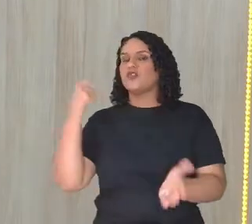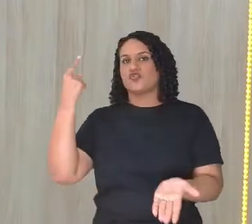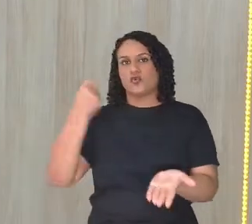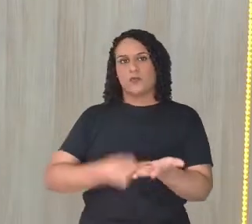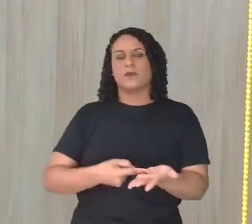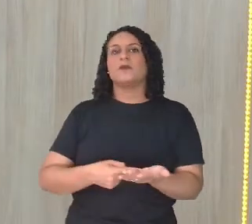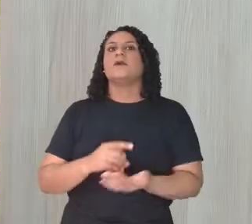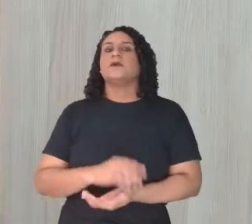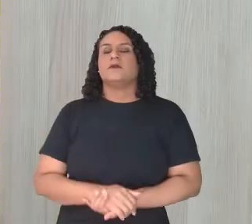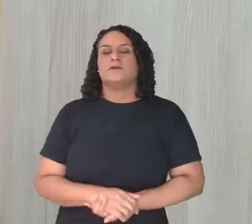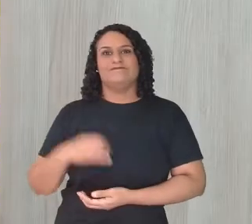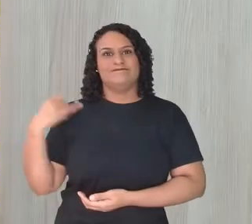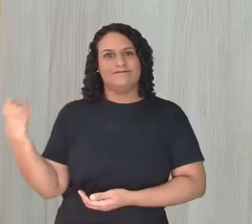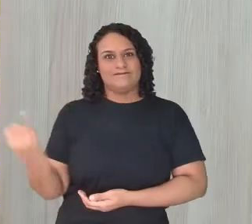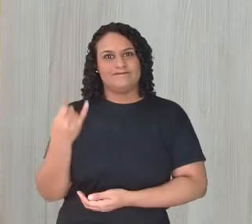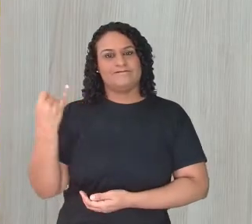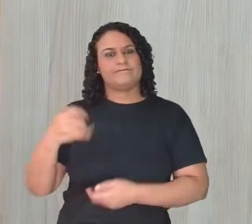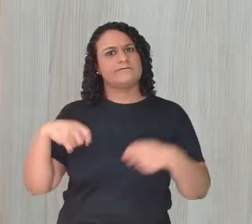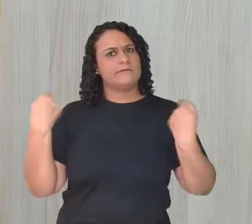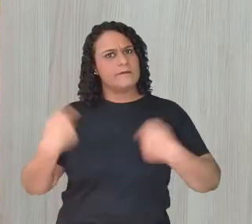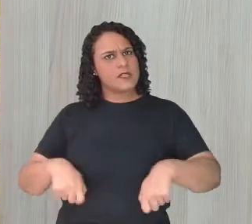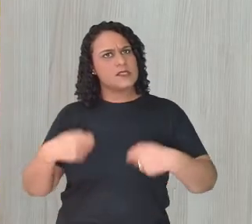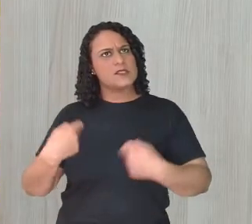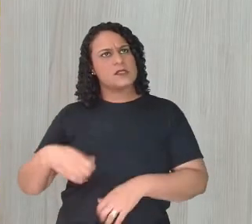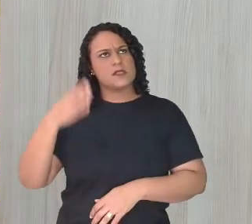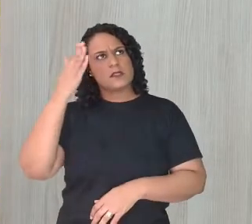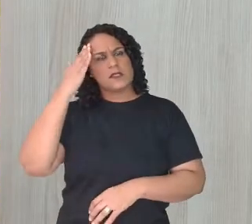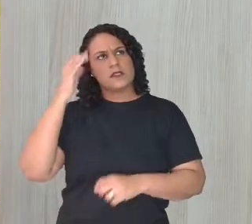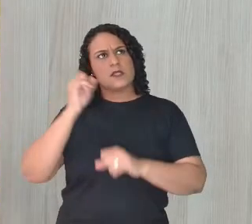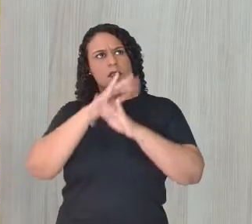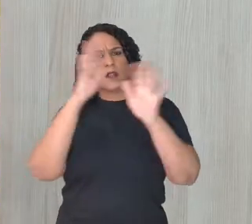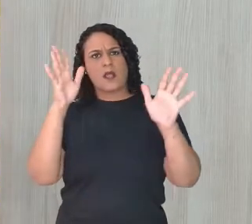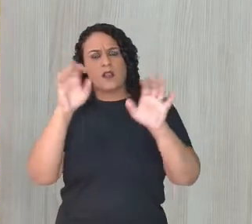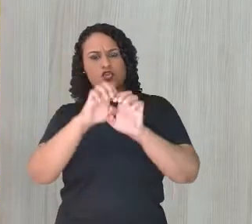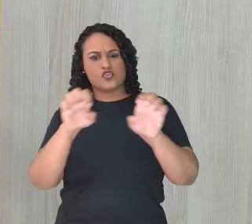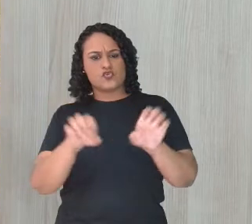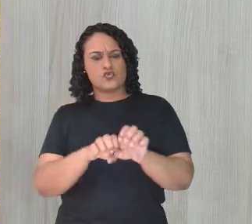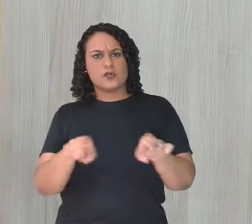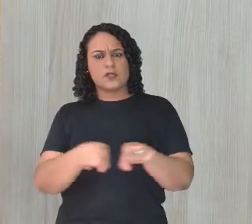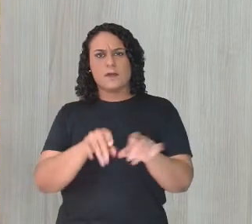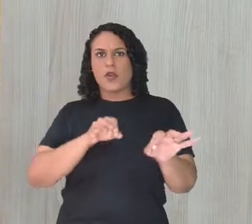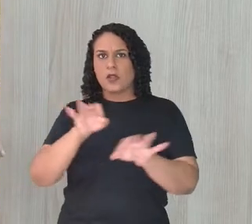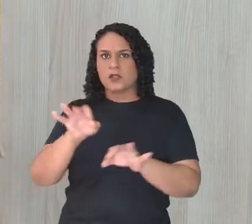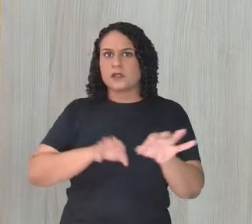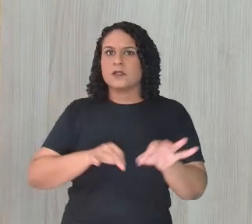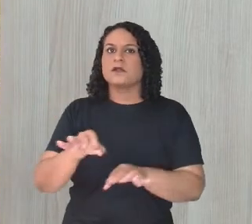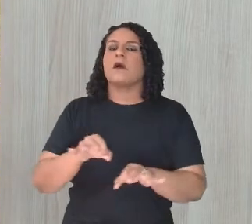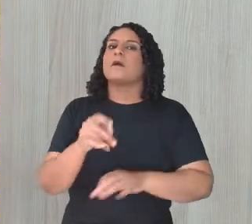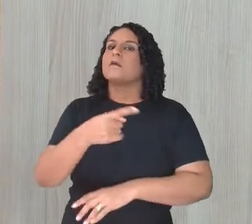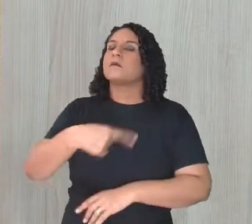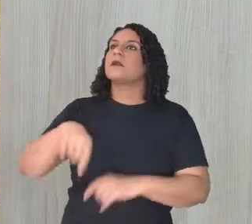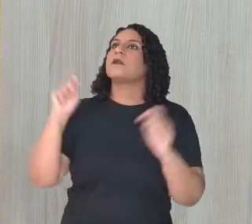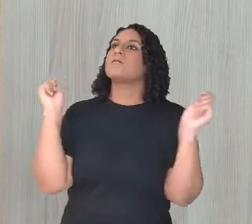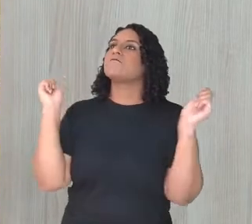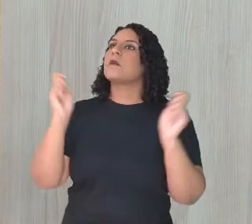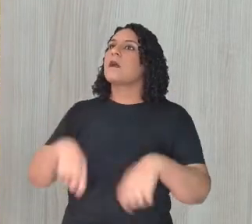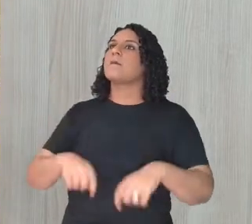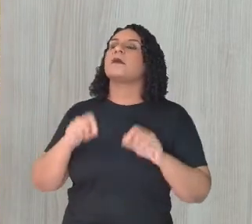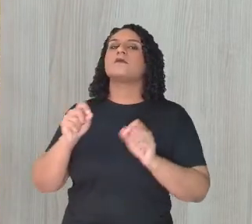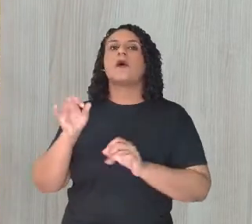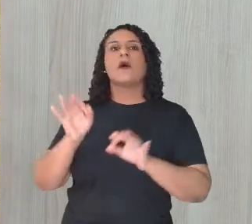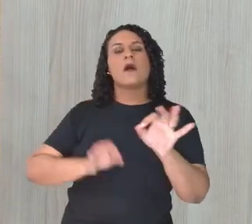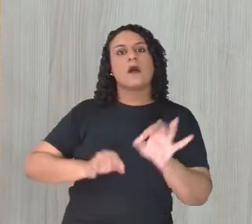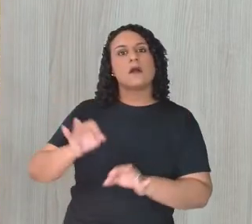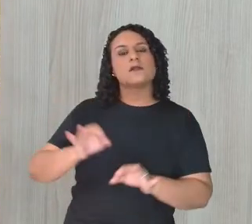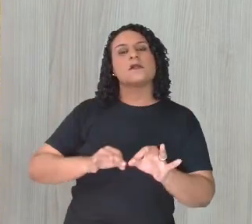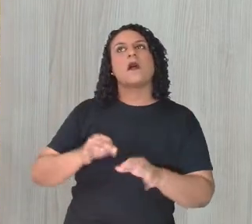pré-estabelecido. É importante porque você precisa ter essa noção de estrutura e organização, até para que você consiga organizar